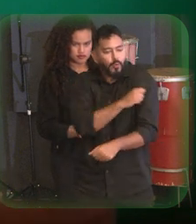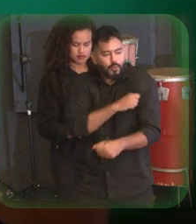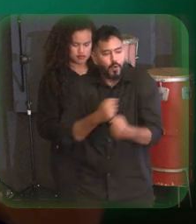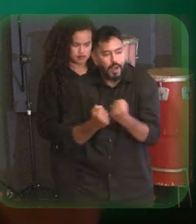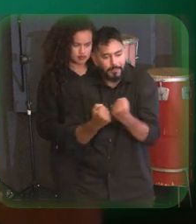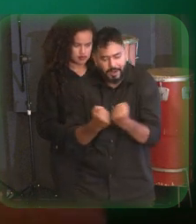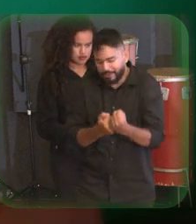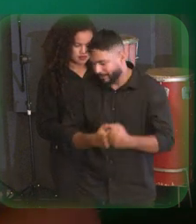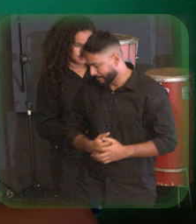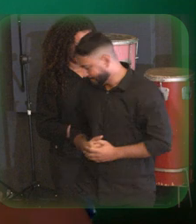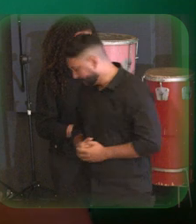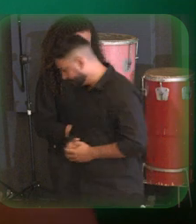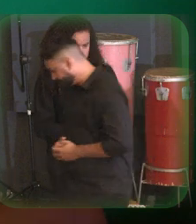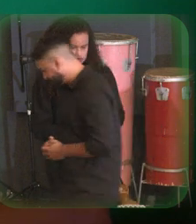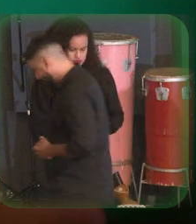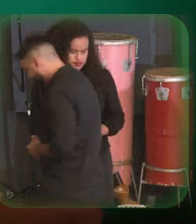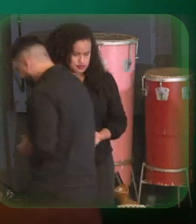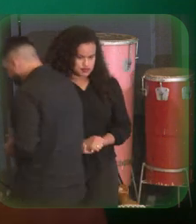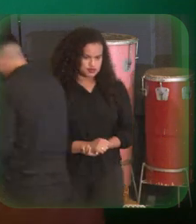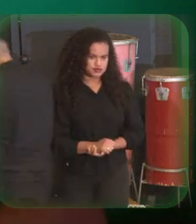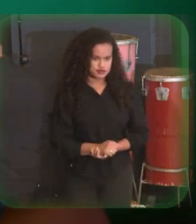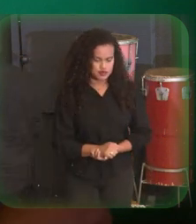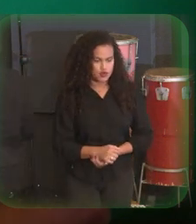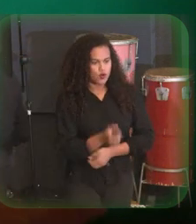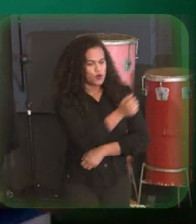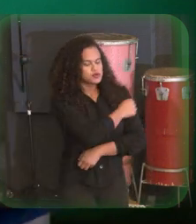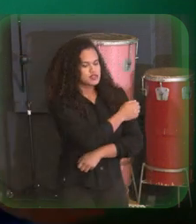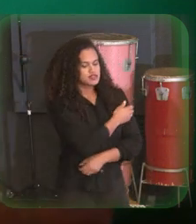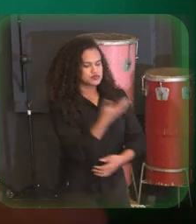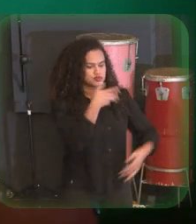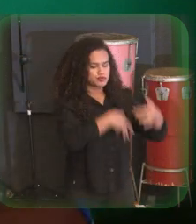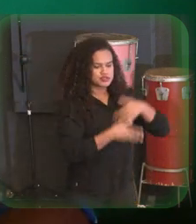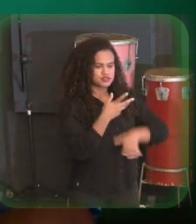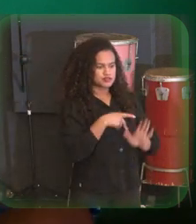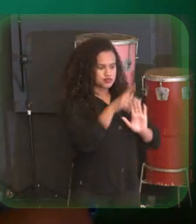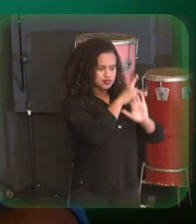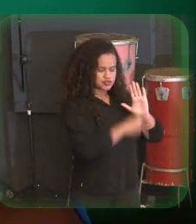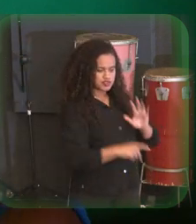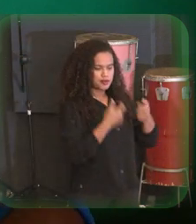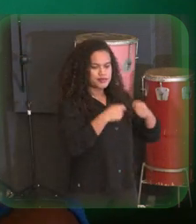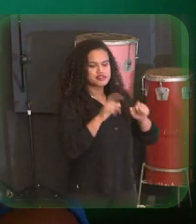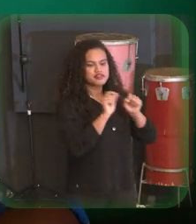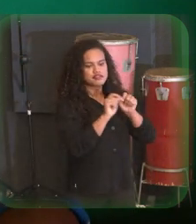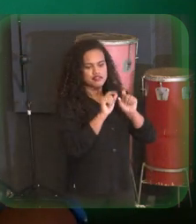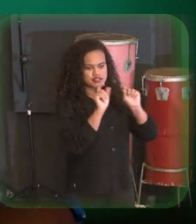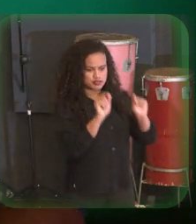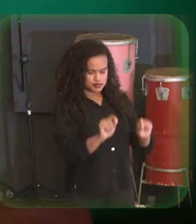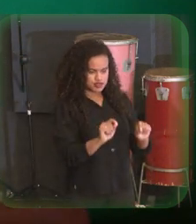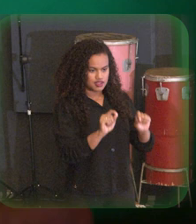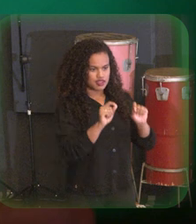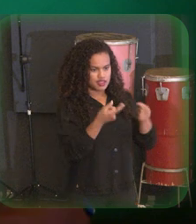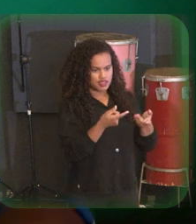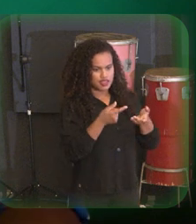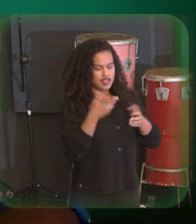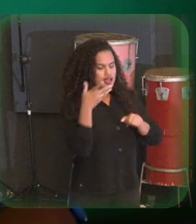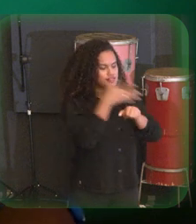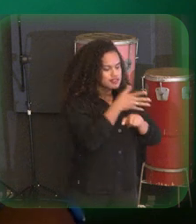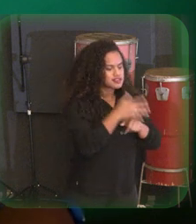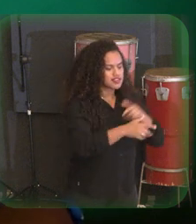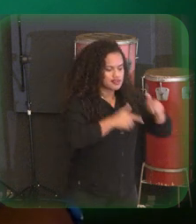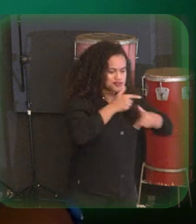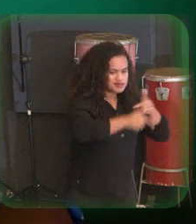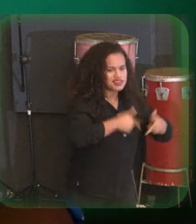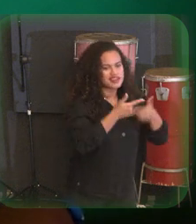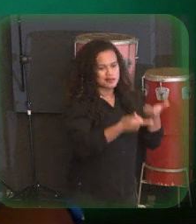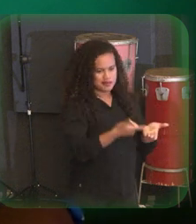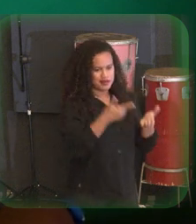exigia que os estudantes beneficiários da assistência ao estudante tivessem que dar uma contrapartida em trabalho para ter